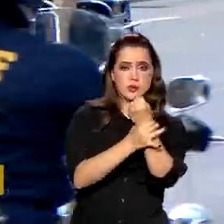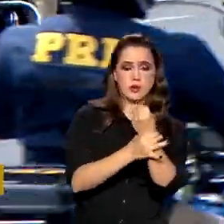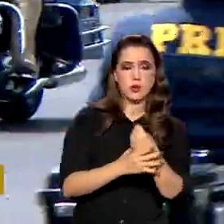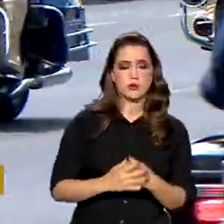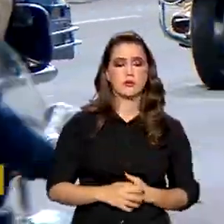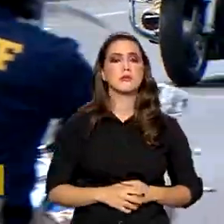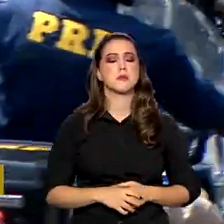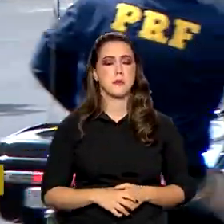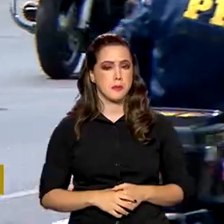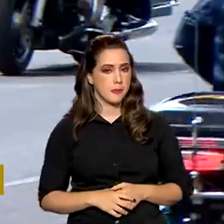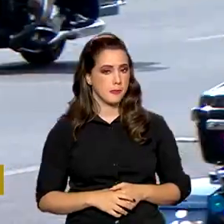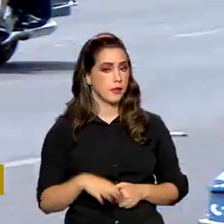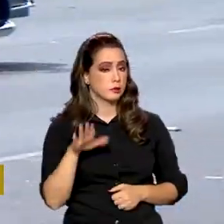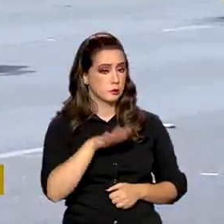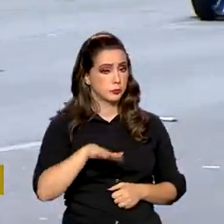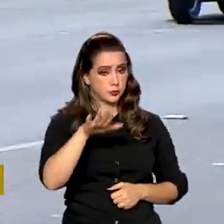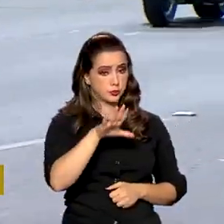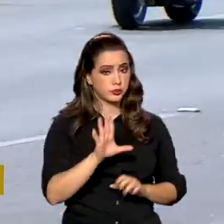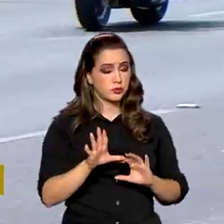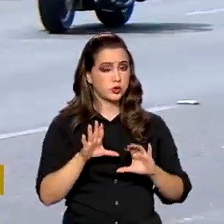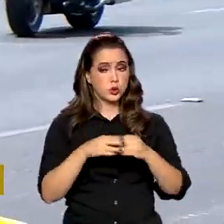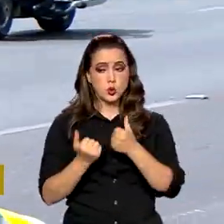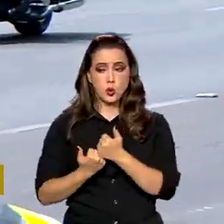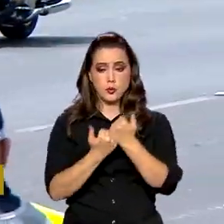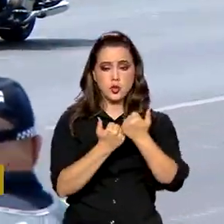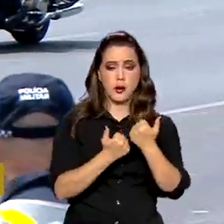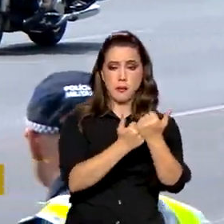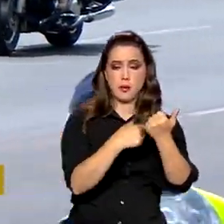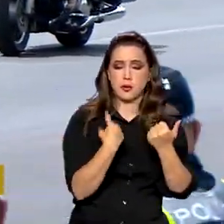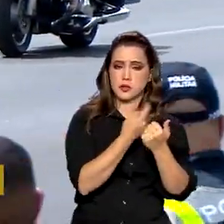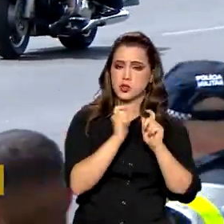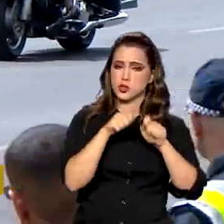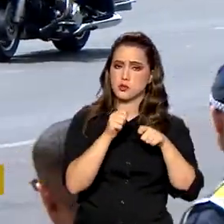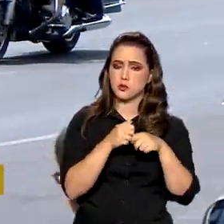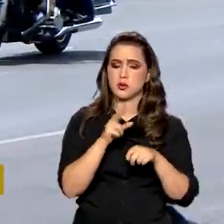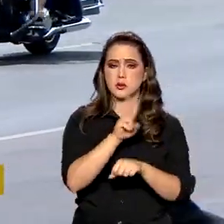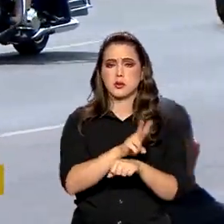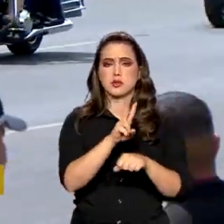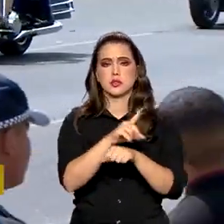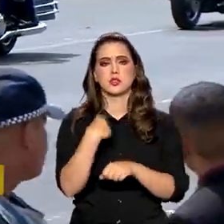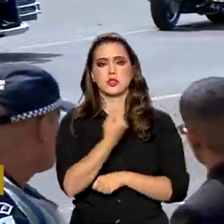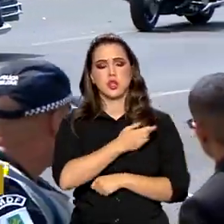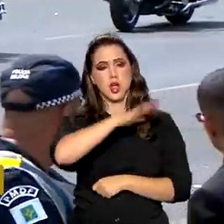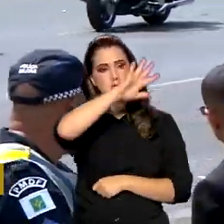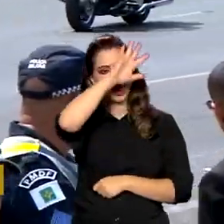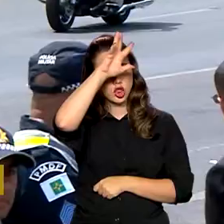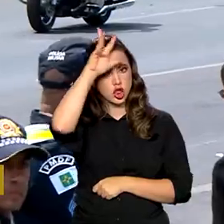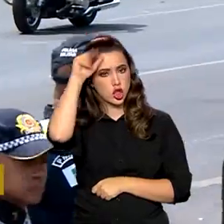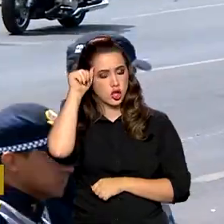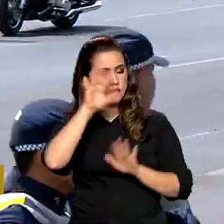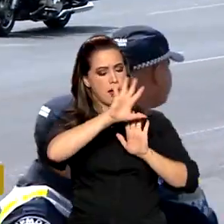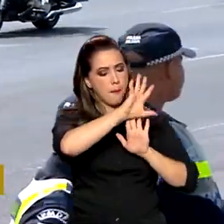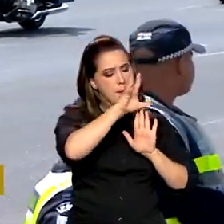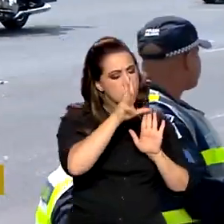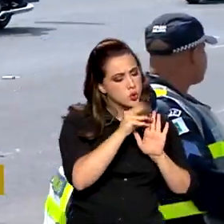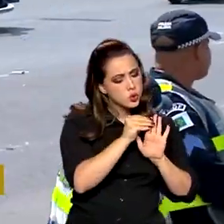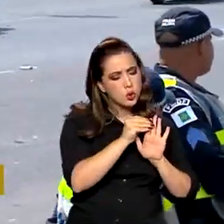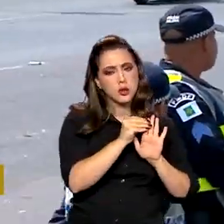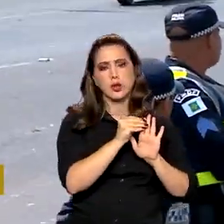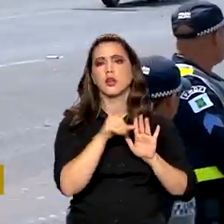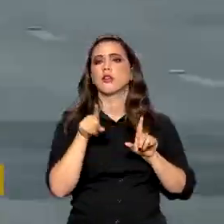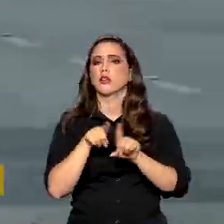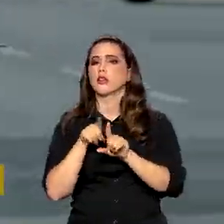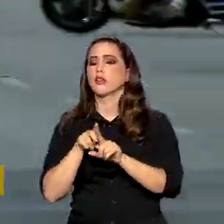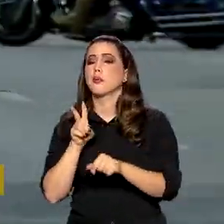entre as forças e entre essas forças auxiliares, de forma que a gente possa realizar a proteção da nossa Amazônia e a proteção das nossas fronteiras aí,